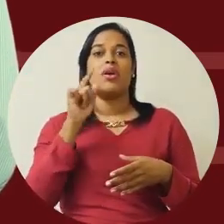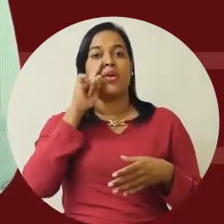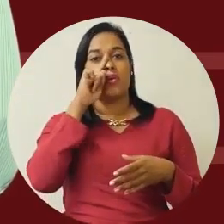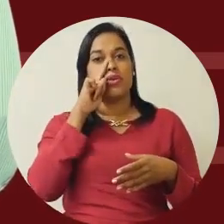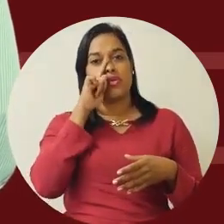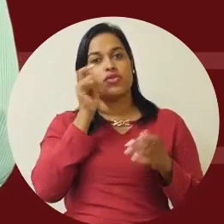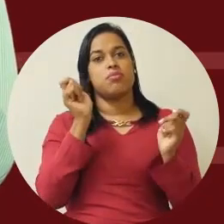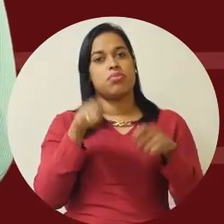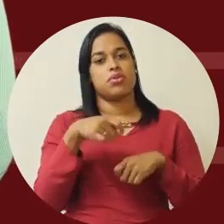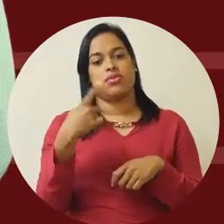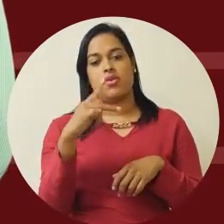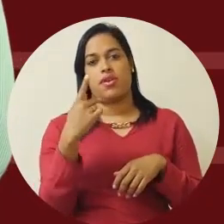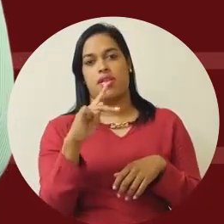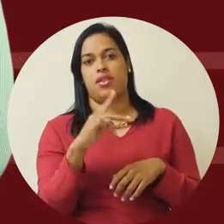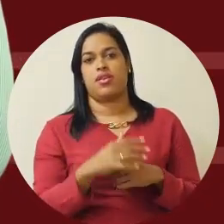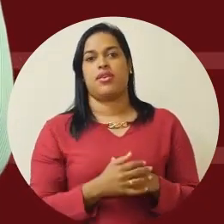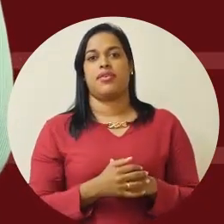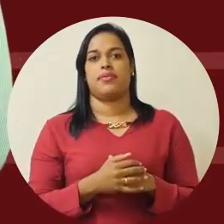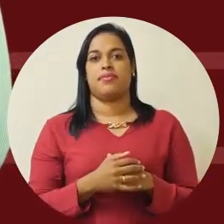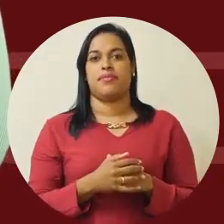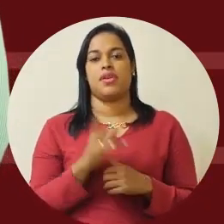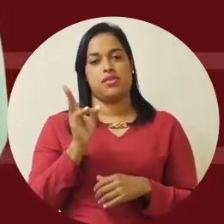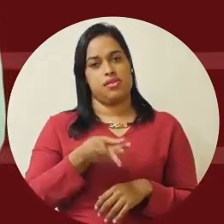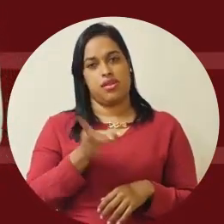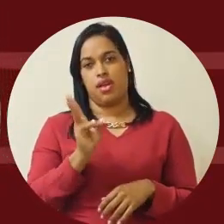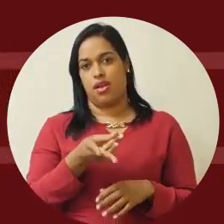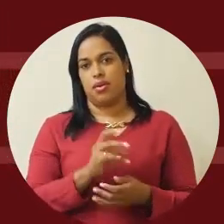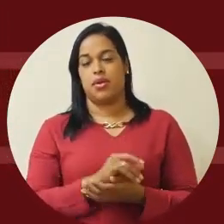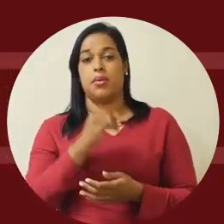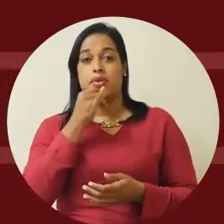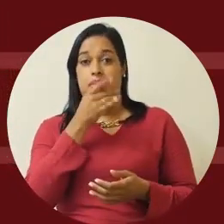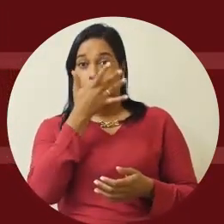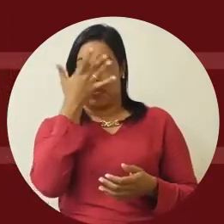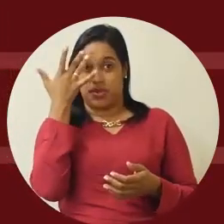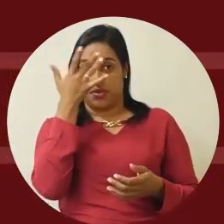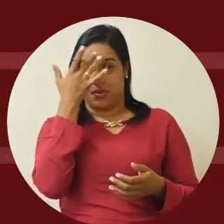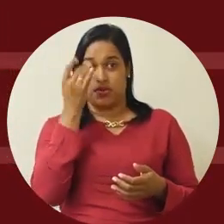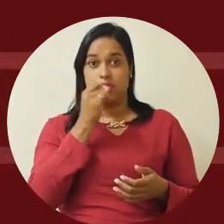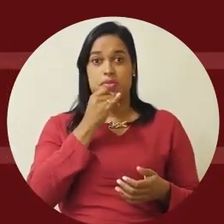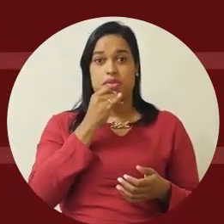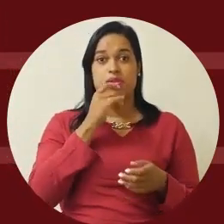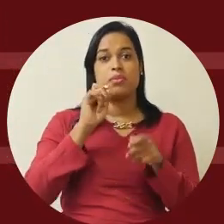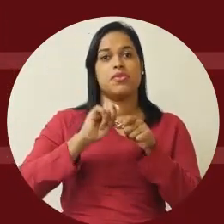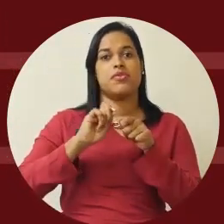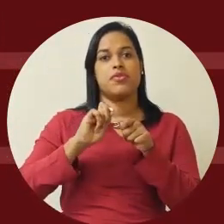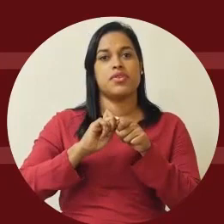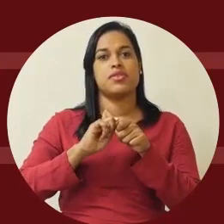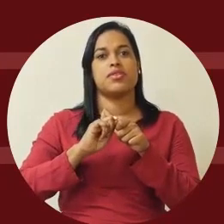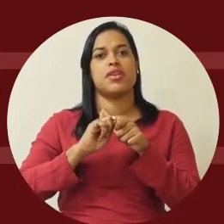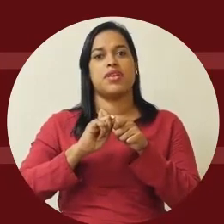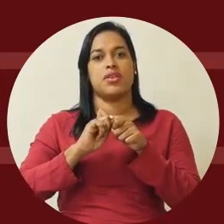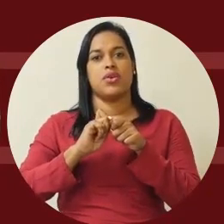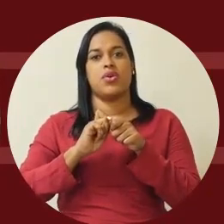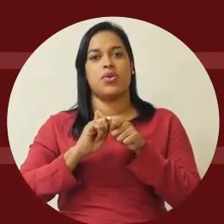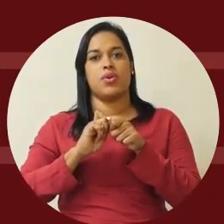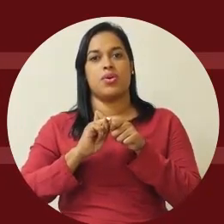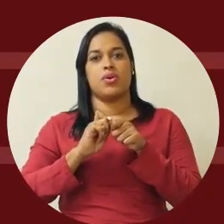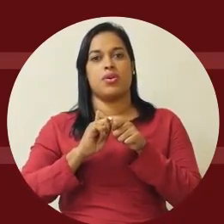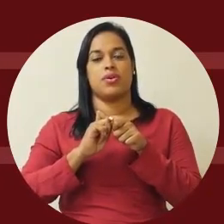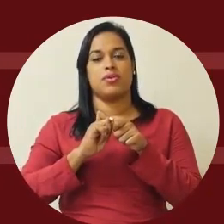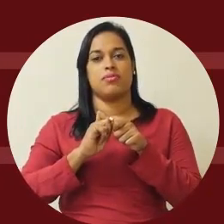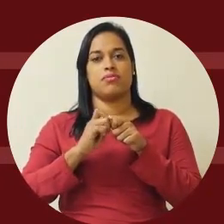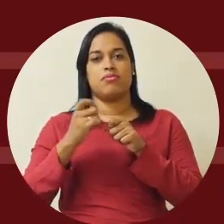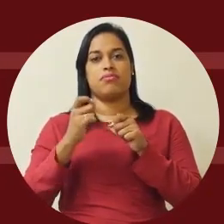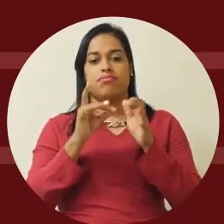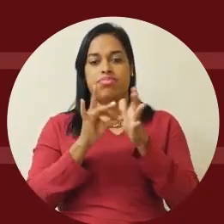ali obrigado então pessoas por exemplo fazendo a manutenção determinado